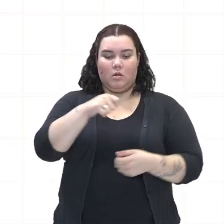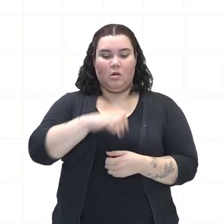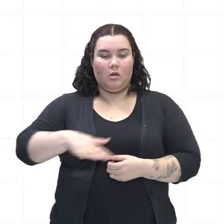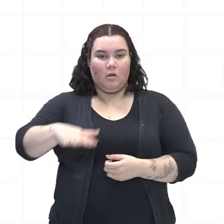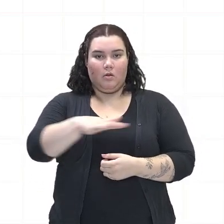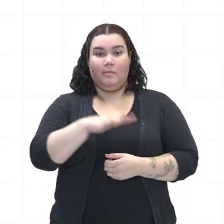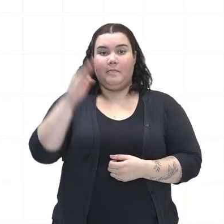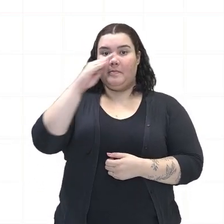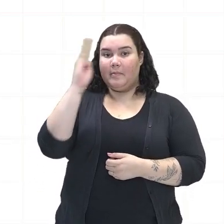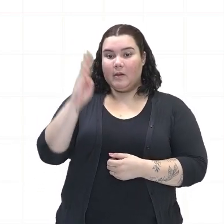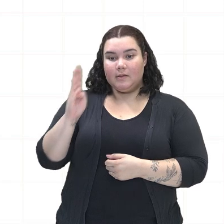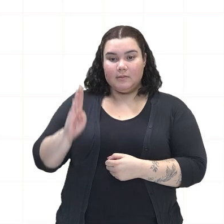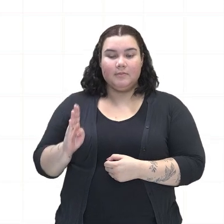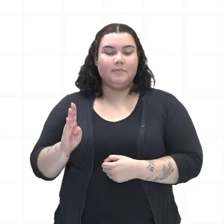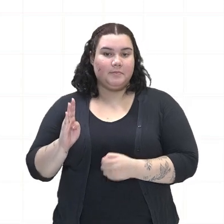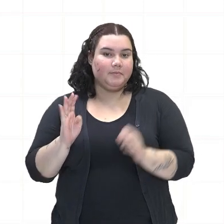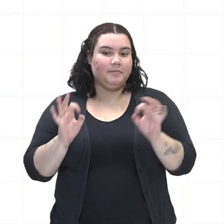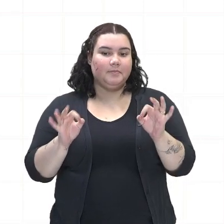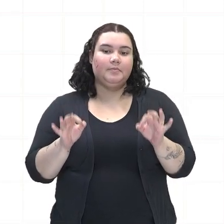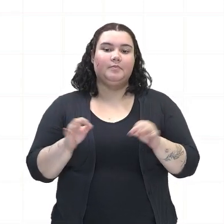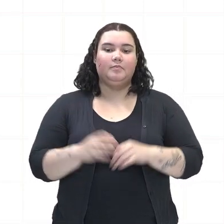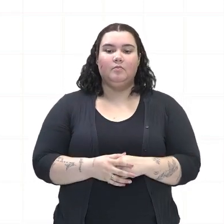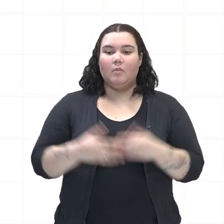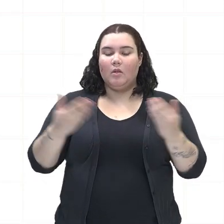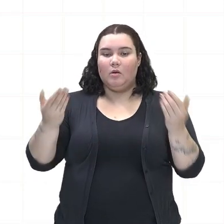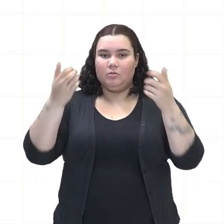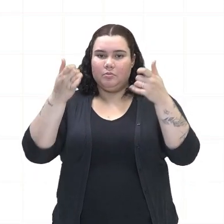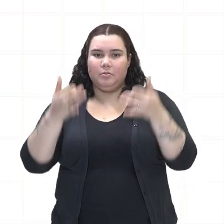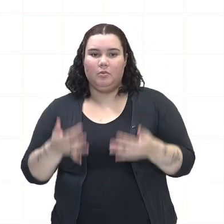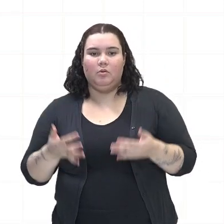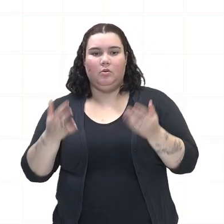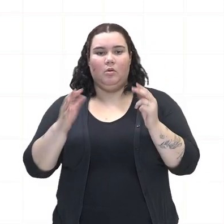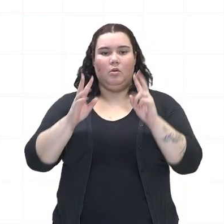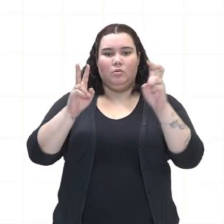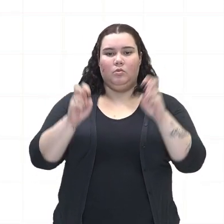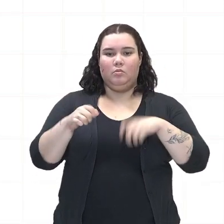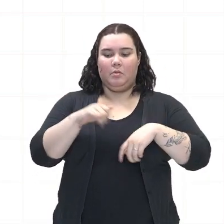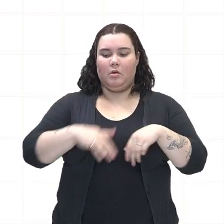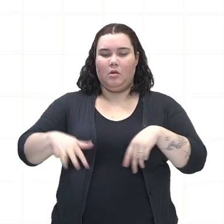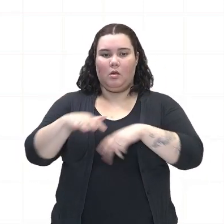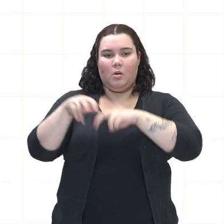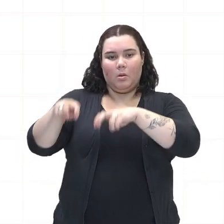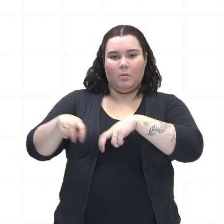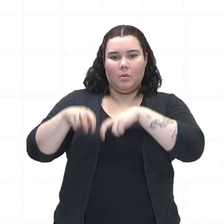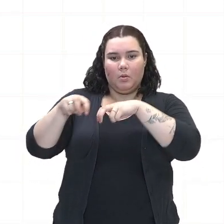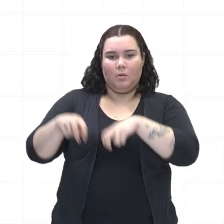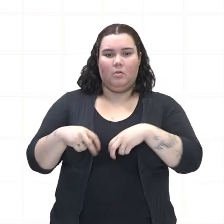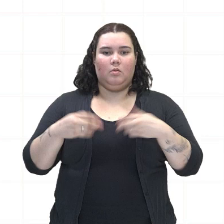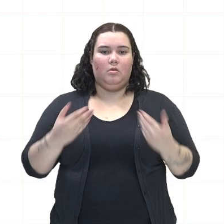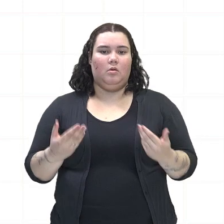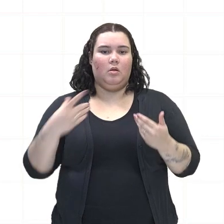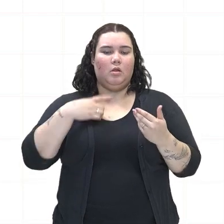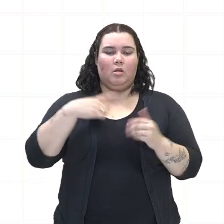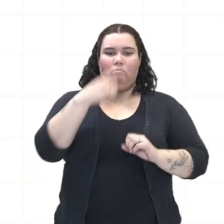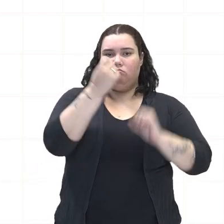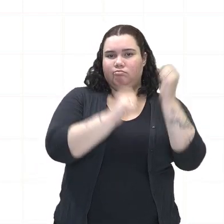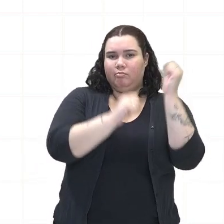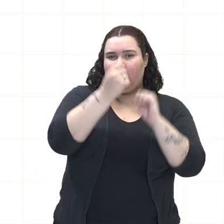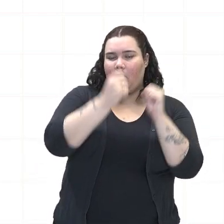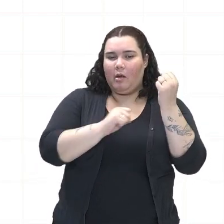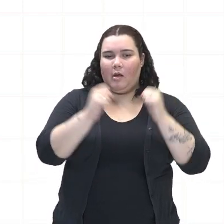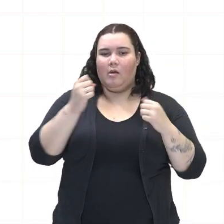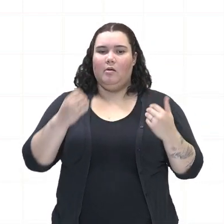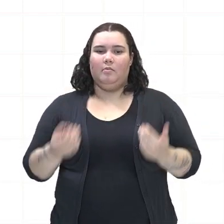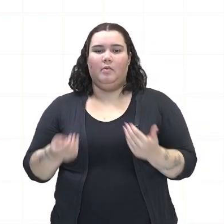território brasileiro, Vamos falar aí produção agropecuária, uma outra coisa sobre indústria, vamos falar sobre